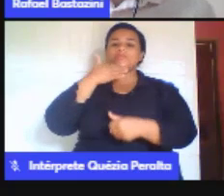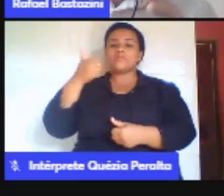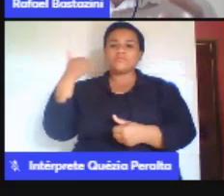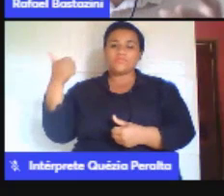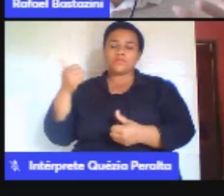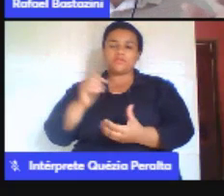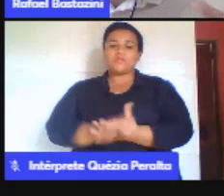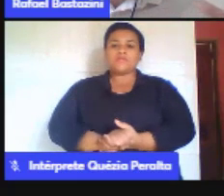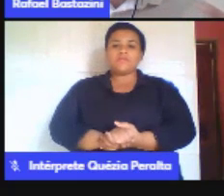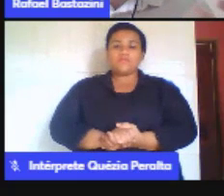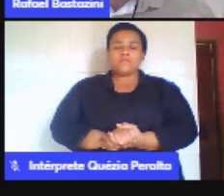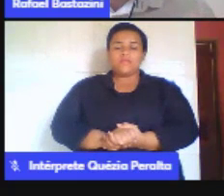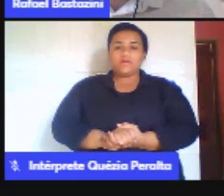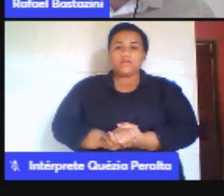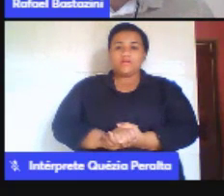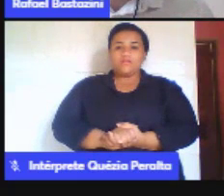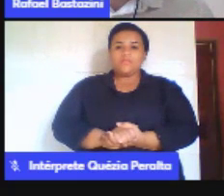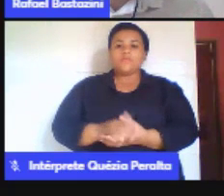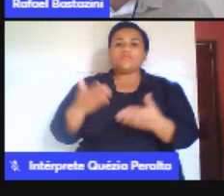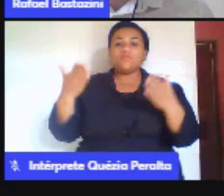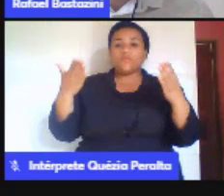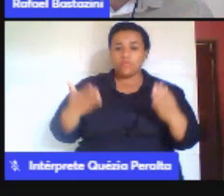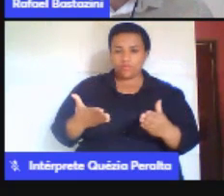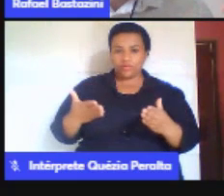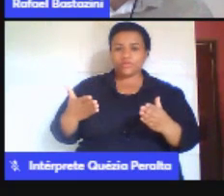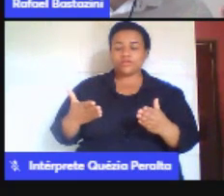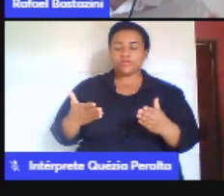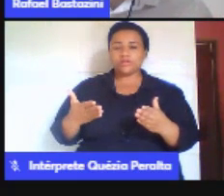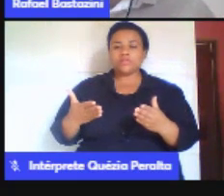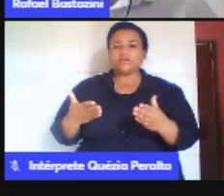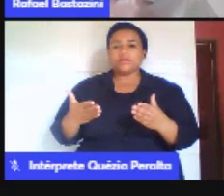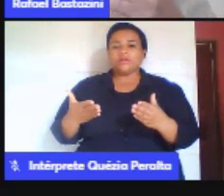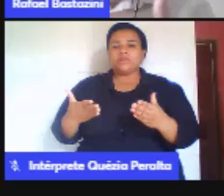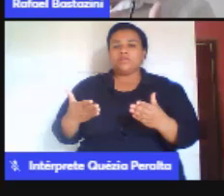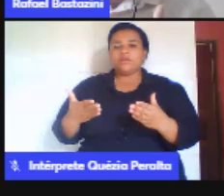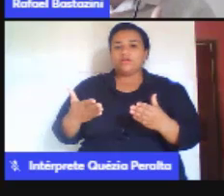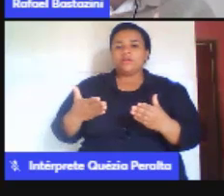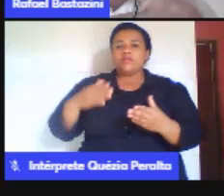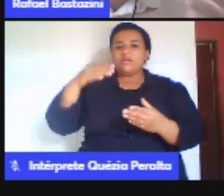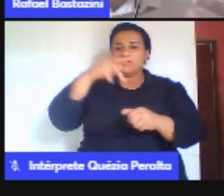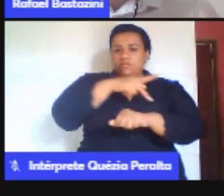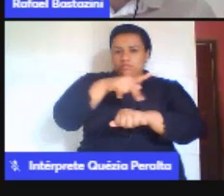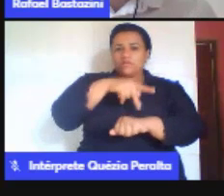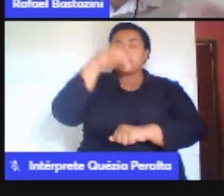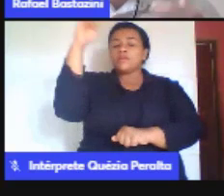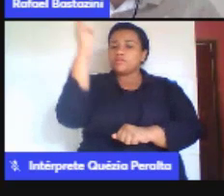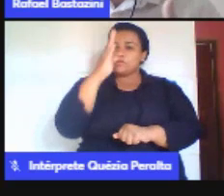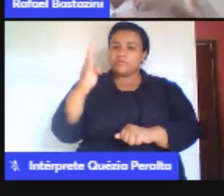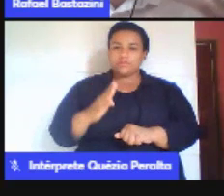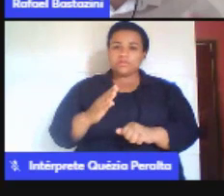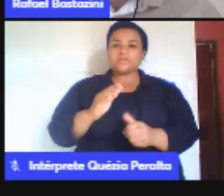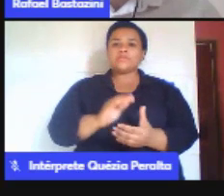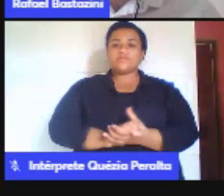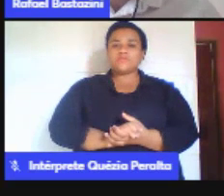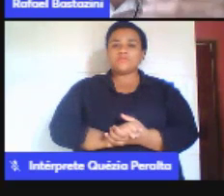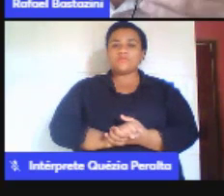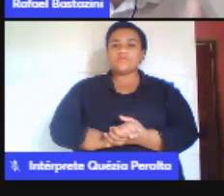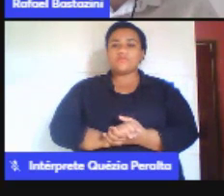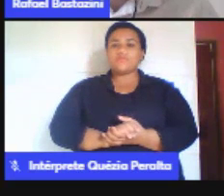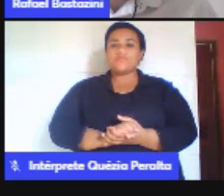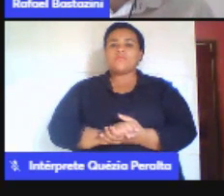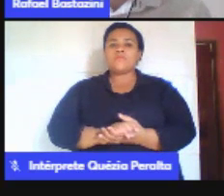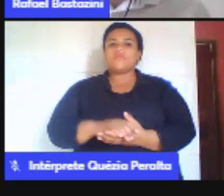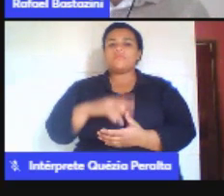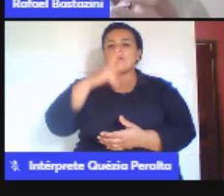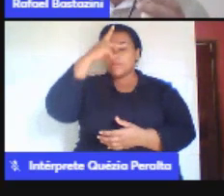um processo de concentração de terras no nosso país. Se intensificou, poucas pessoas começaram a deter